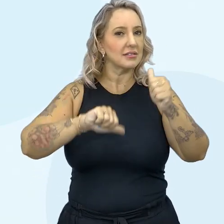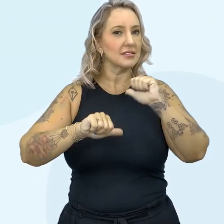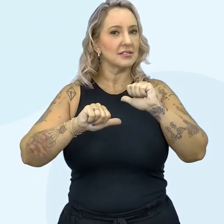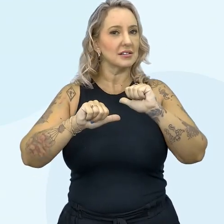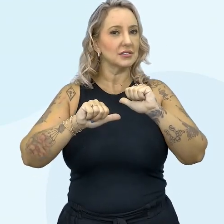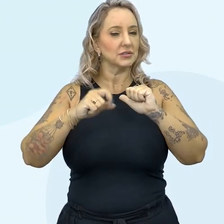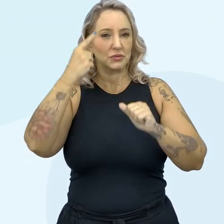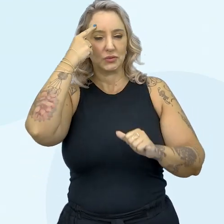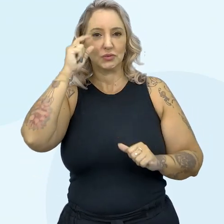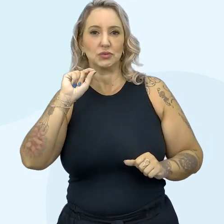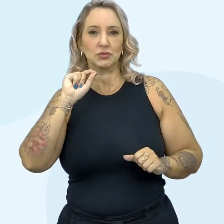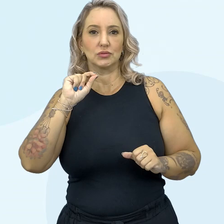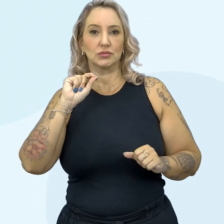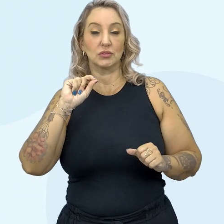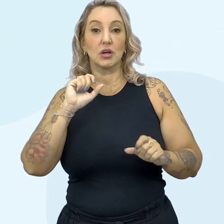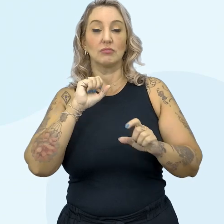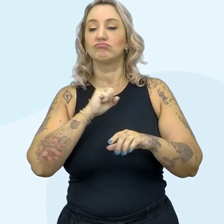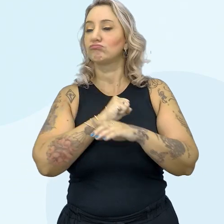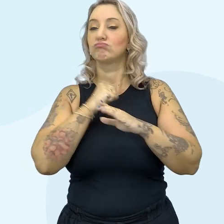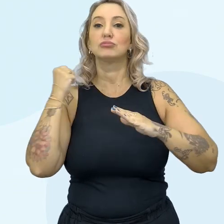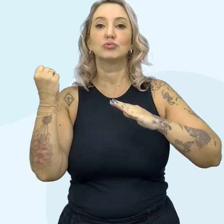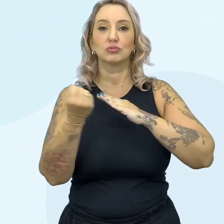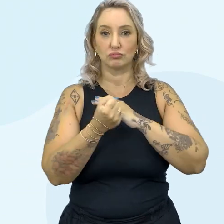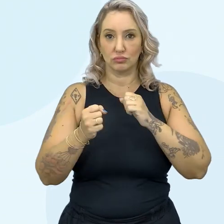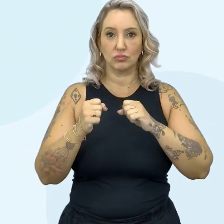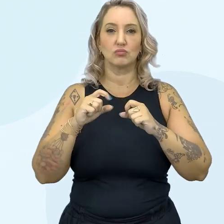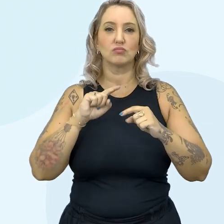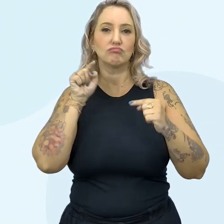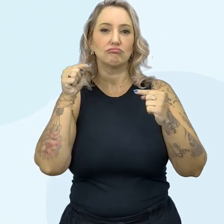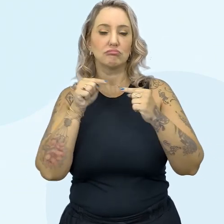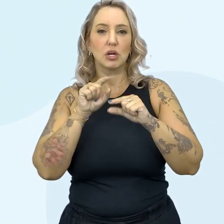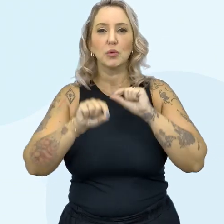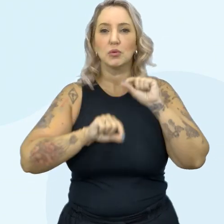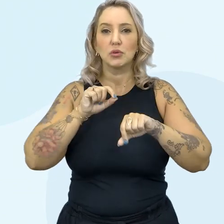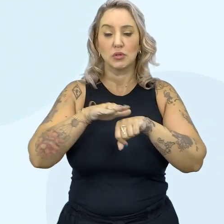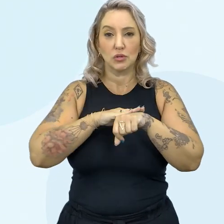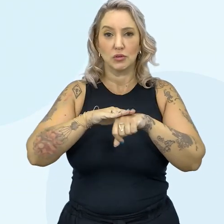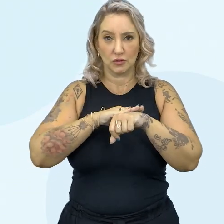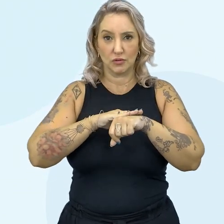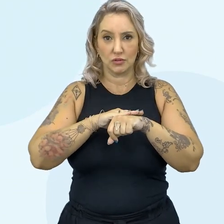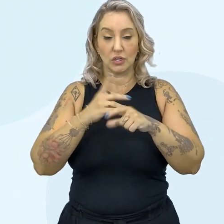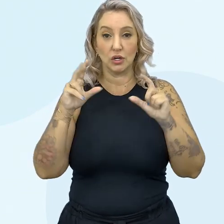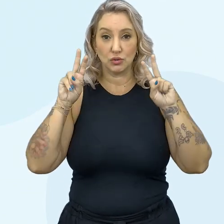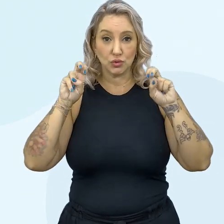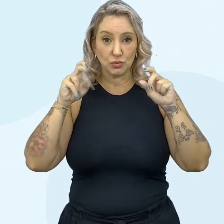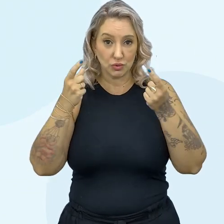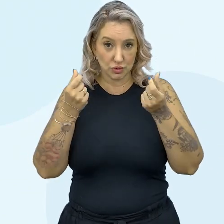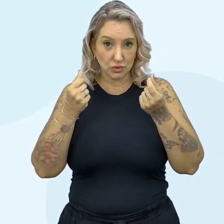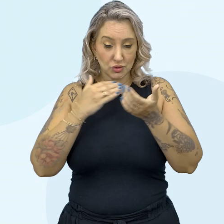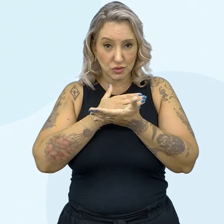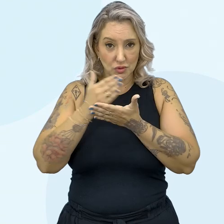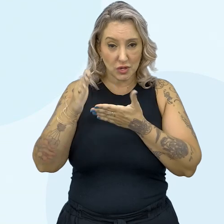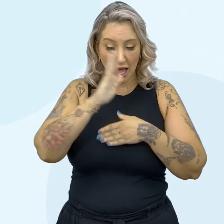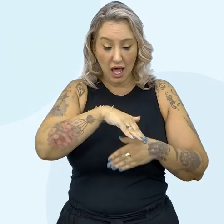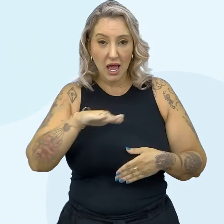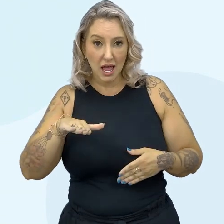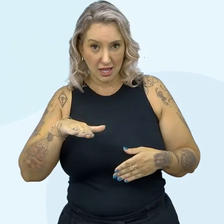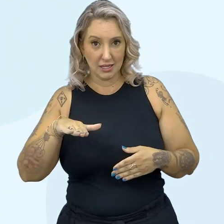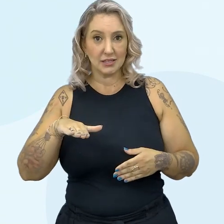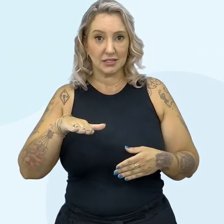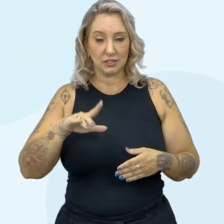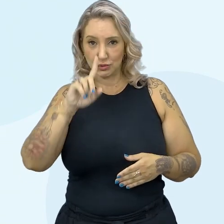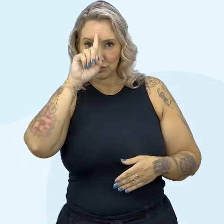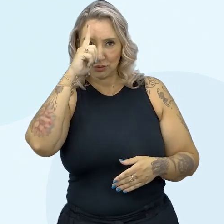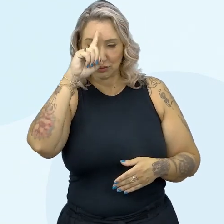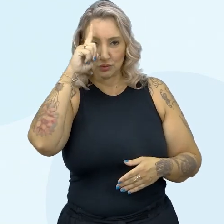em consideração o fator social. Quanto às discussões sobre dinheiro se iniciam com os estudantes, muitas